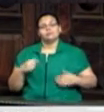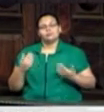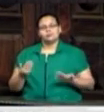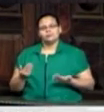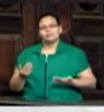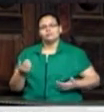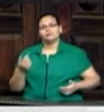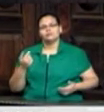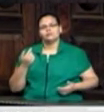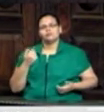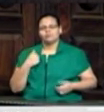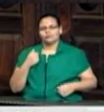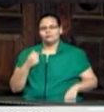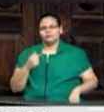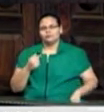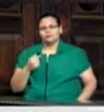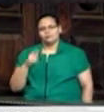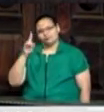ocupa